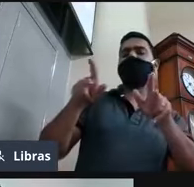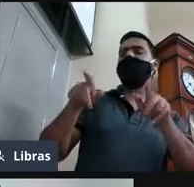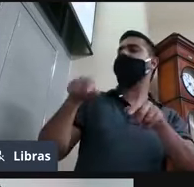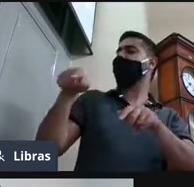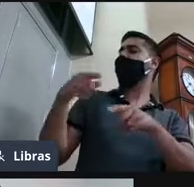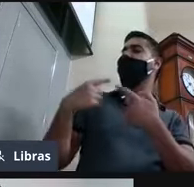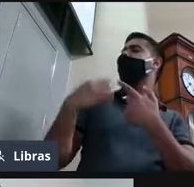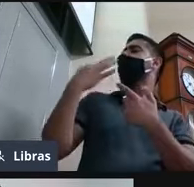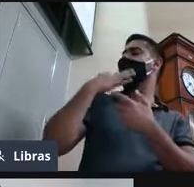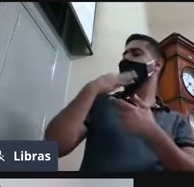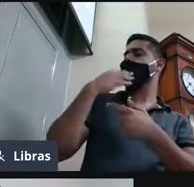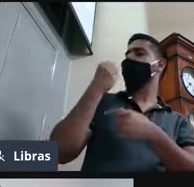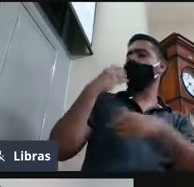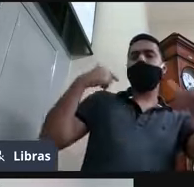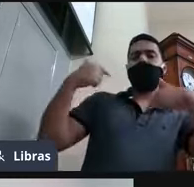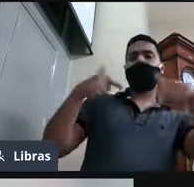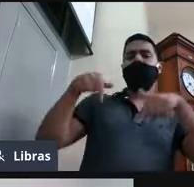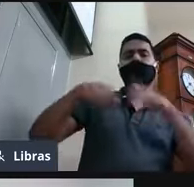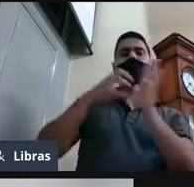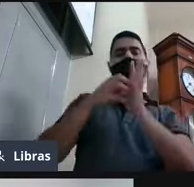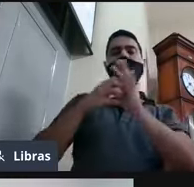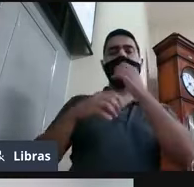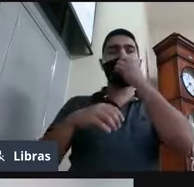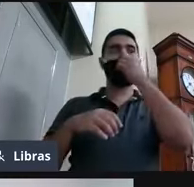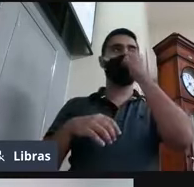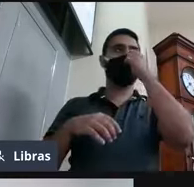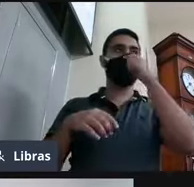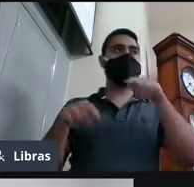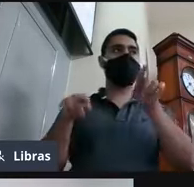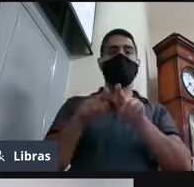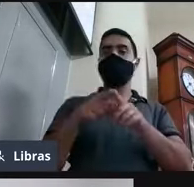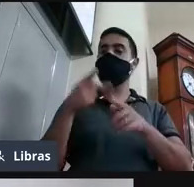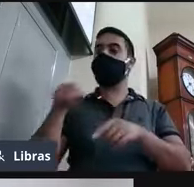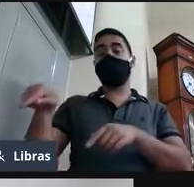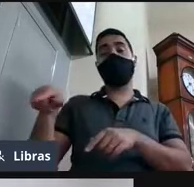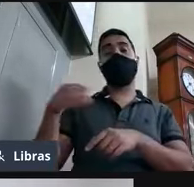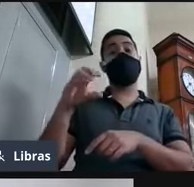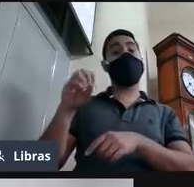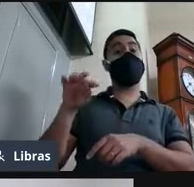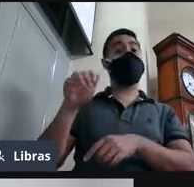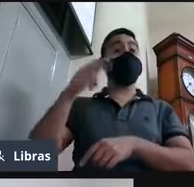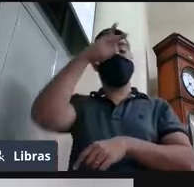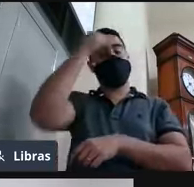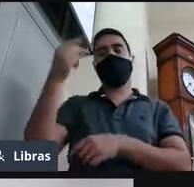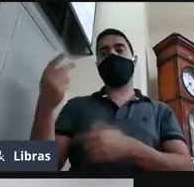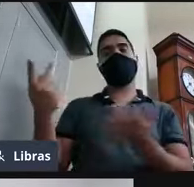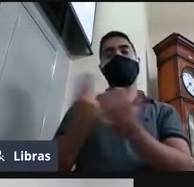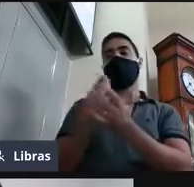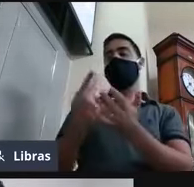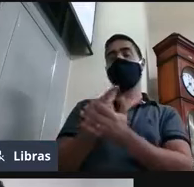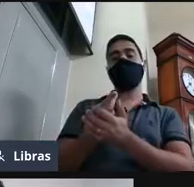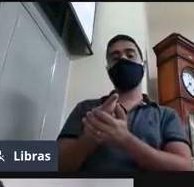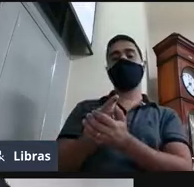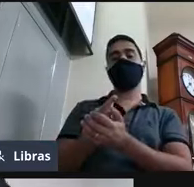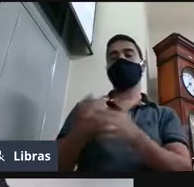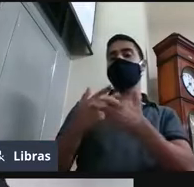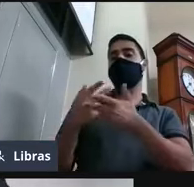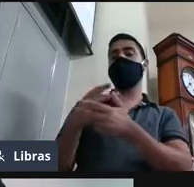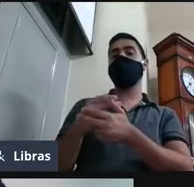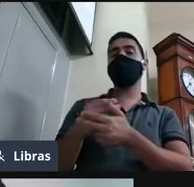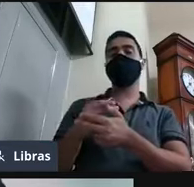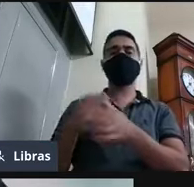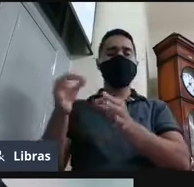reconheceu o nosso bom trabalho, é o tribunal que está rejeitando as contas. E são pareceres técnicos. Olha, com